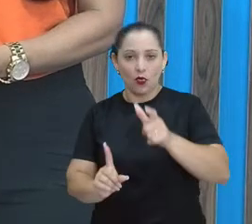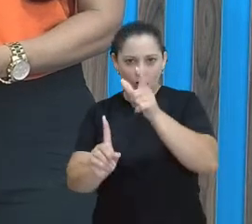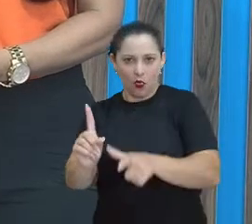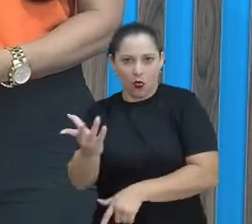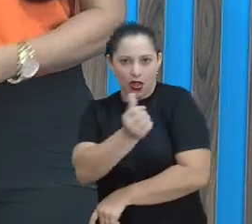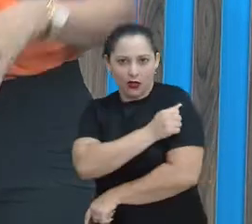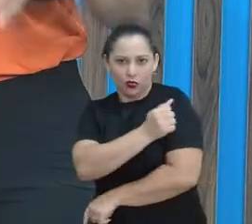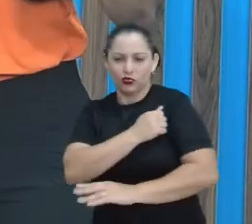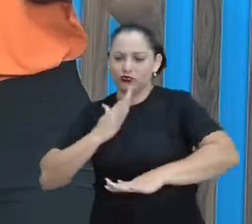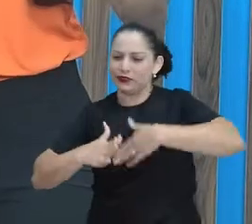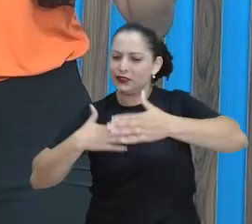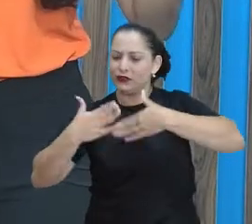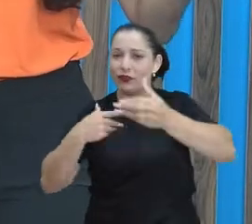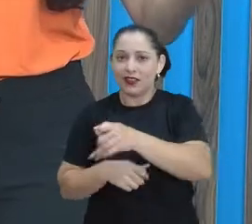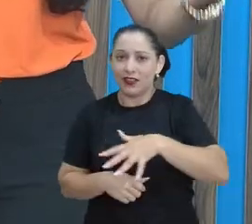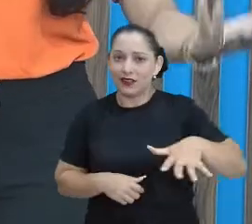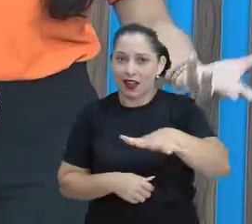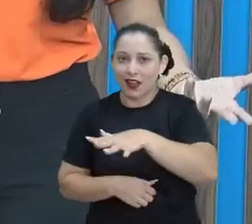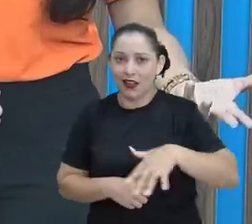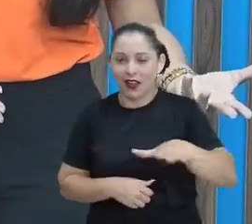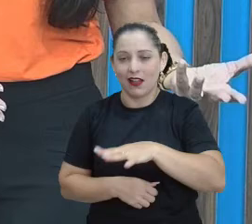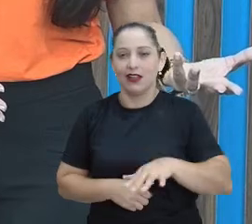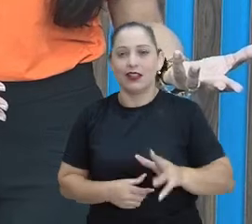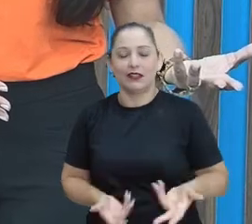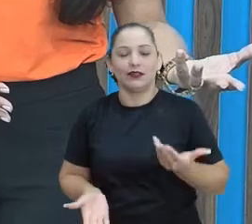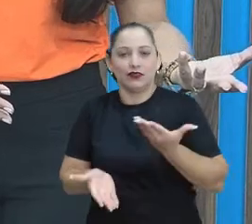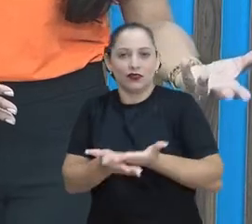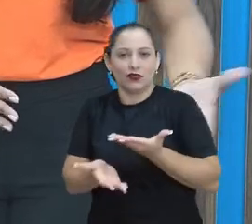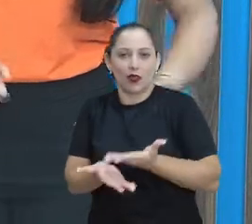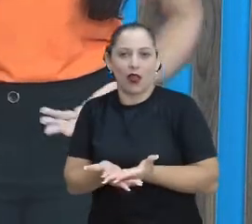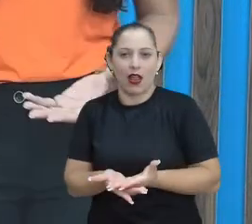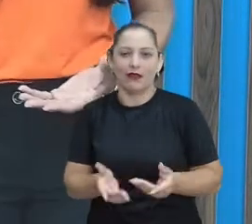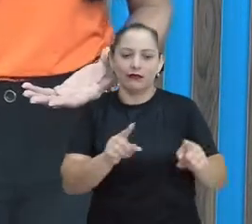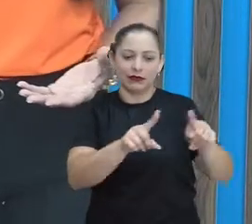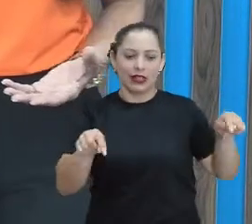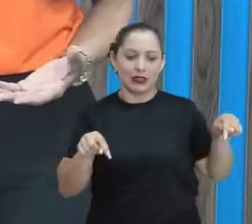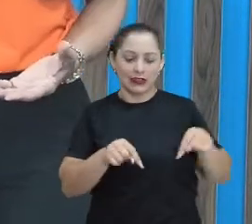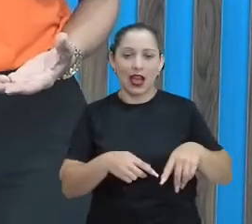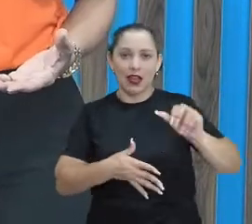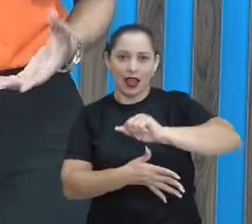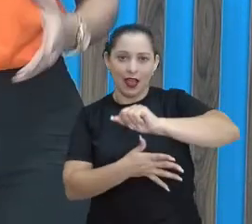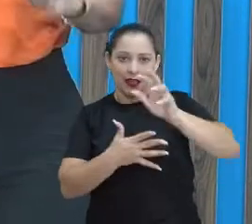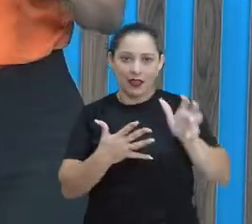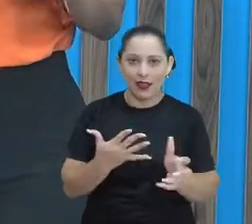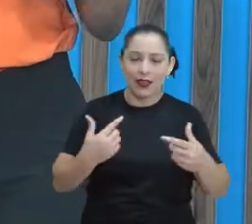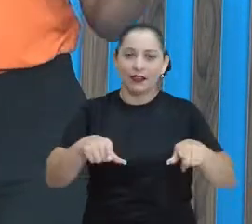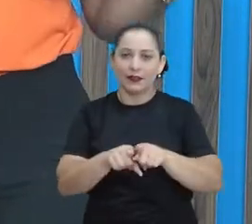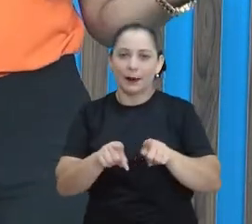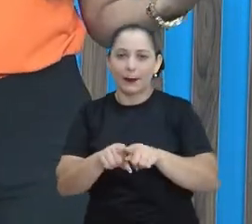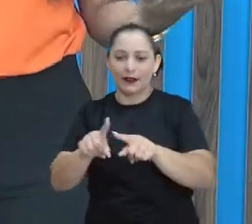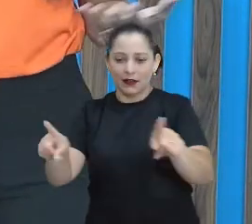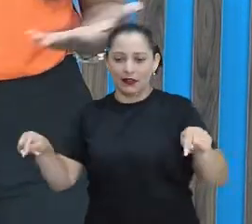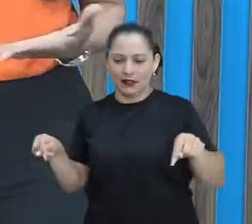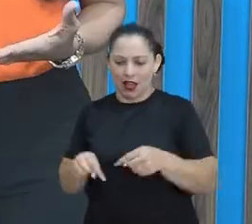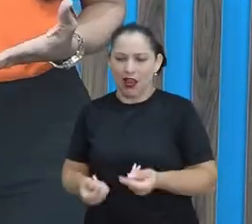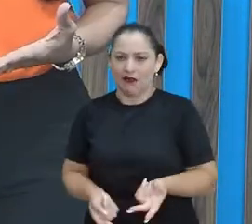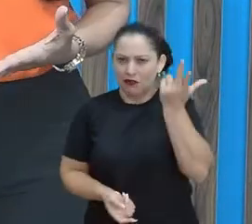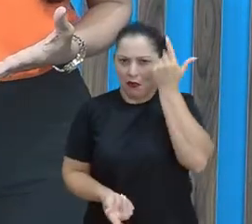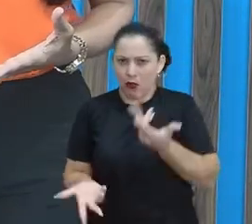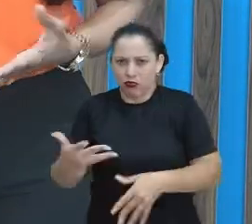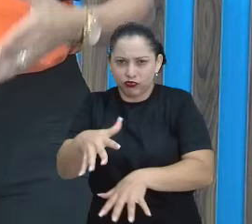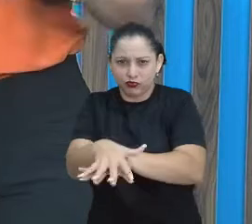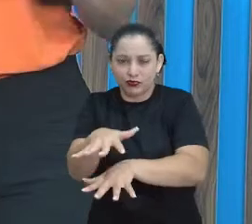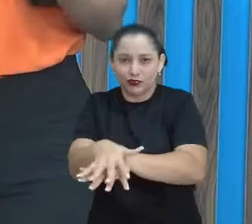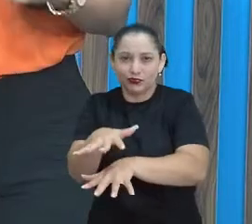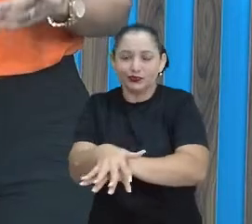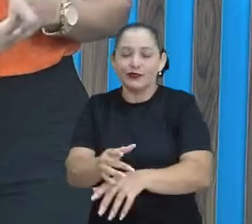contexto escolar, quer seja na sala de recursos multifuncionais, na sala regular, na interação em momentos